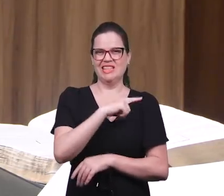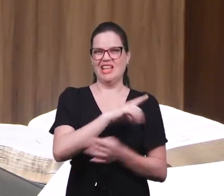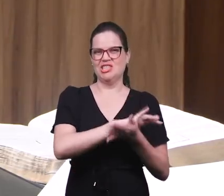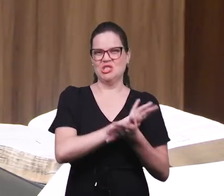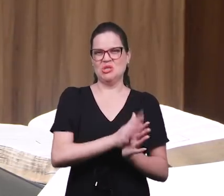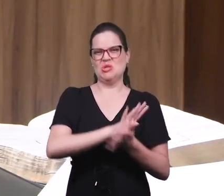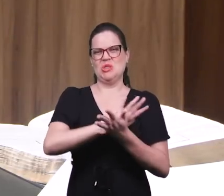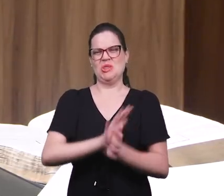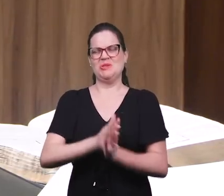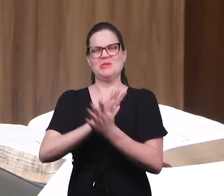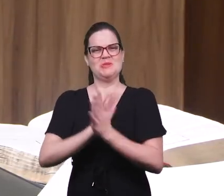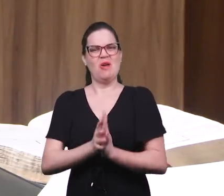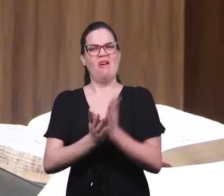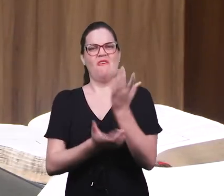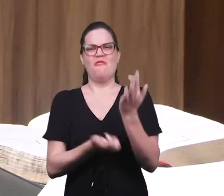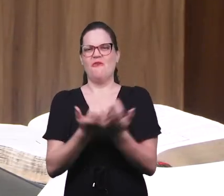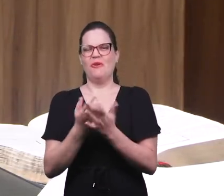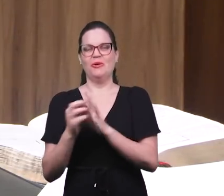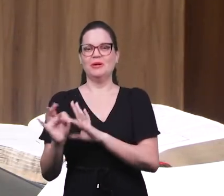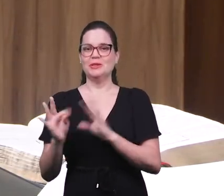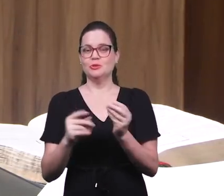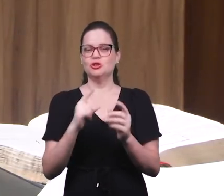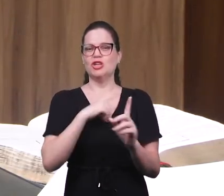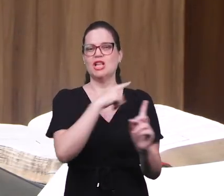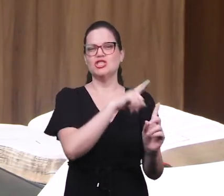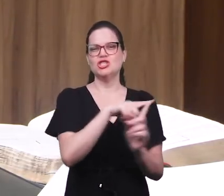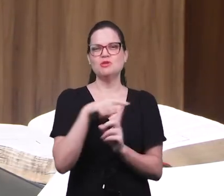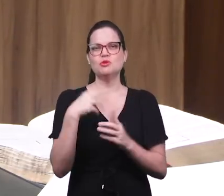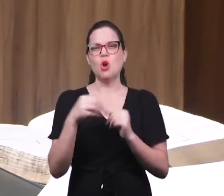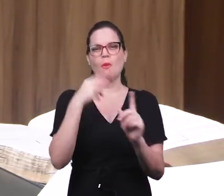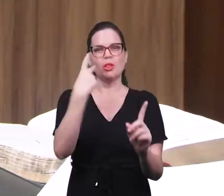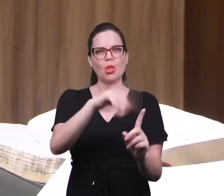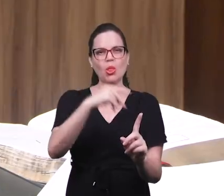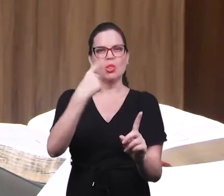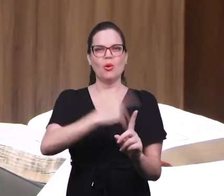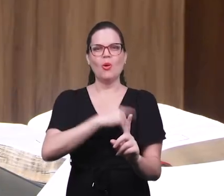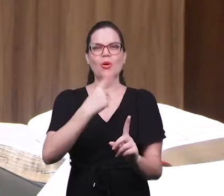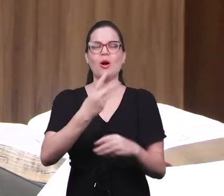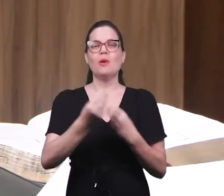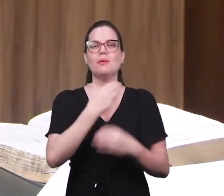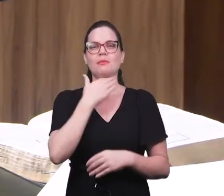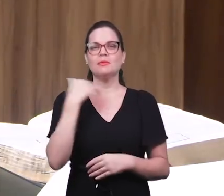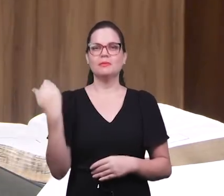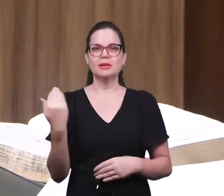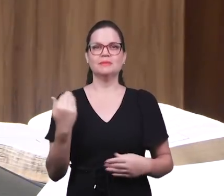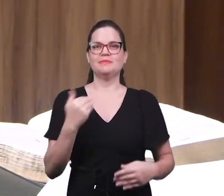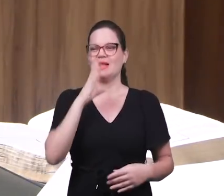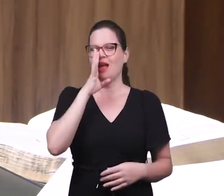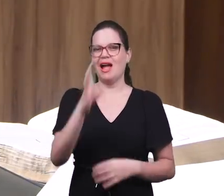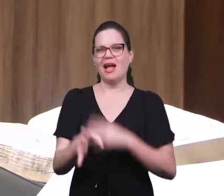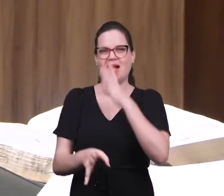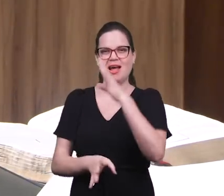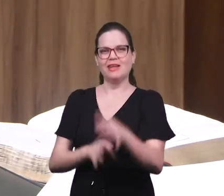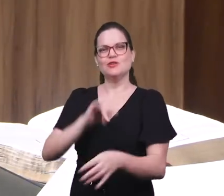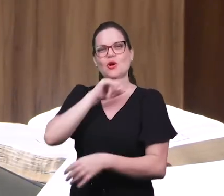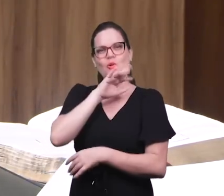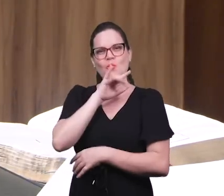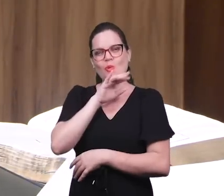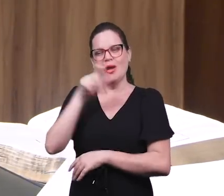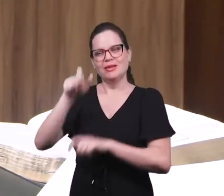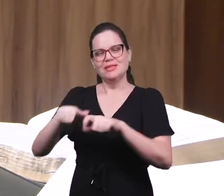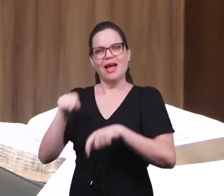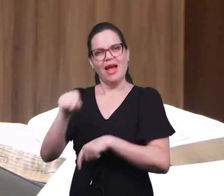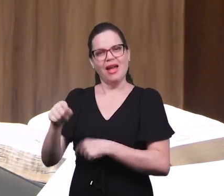diversas formas de torturar os cristãos, e eles queriam jogar os cristãos como culpados de tudo quanto é coisa ruim que acontecia. Nesse caso